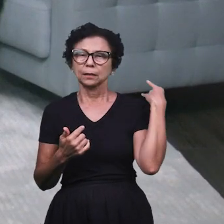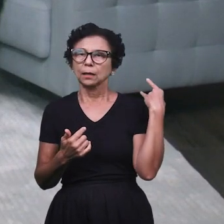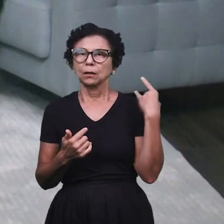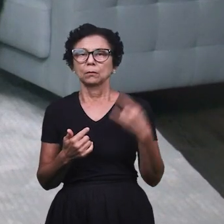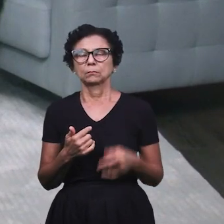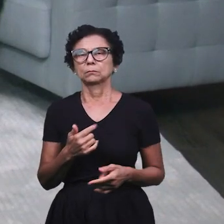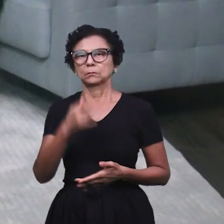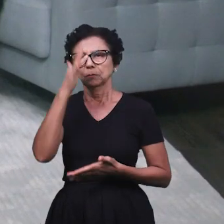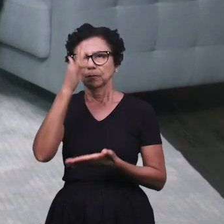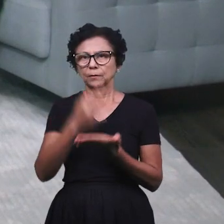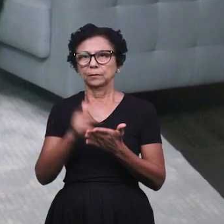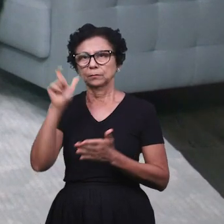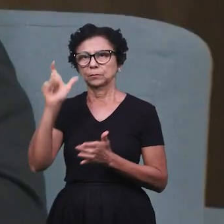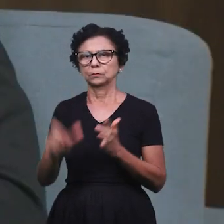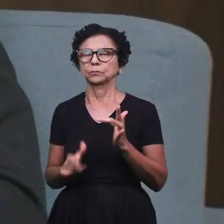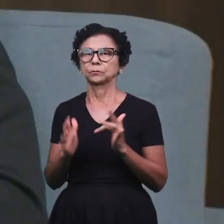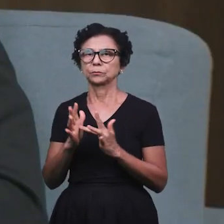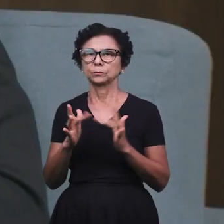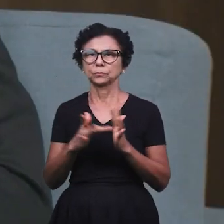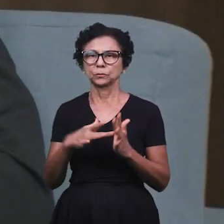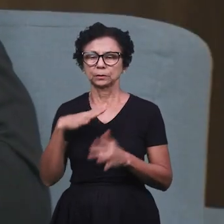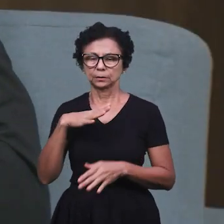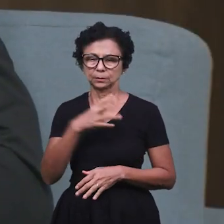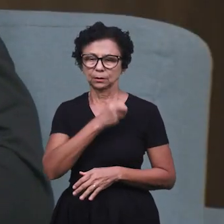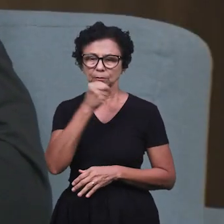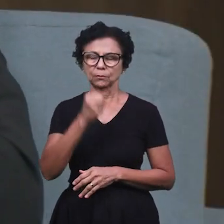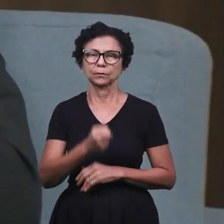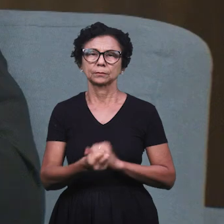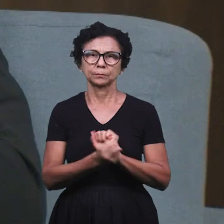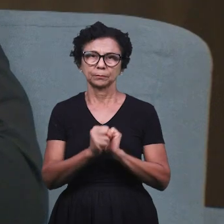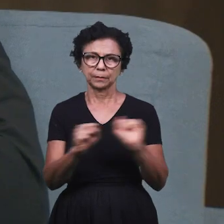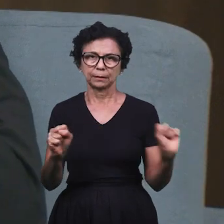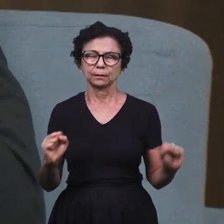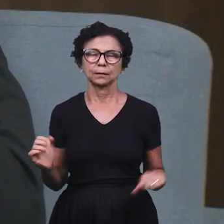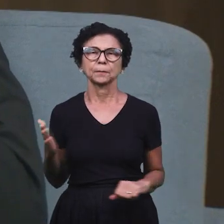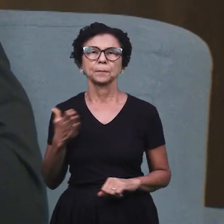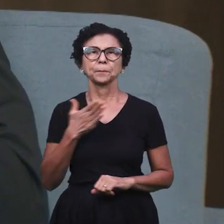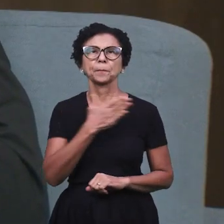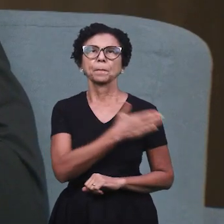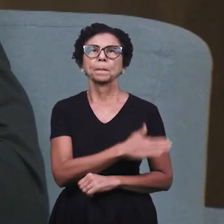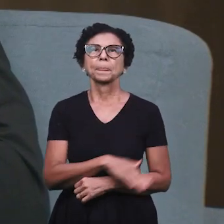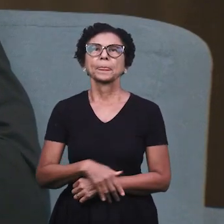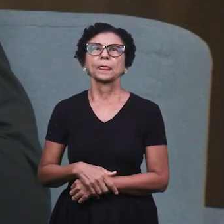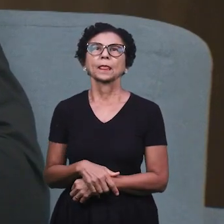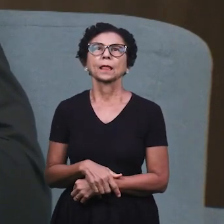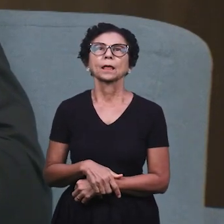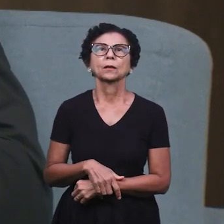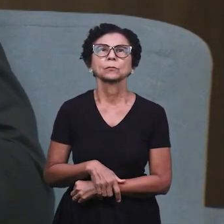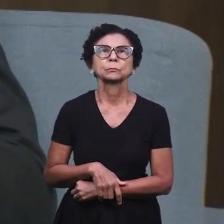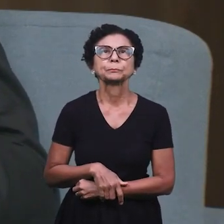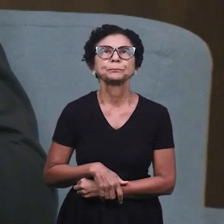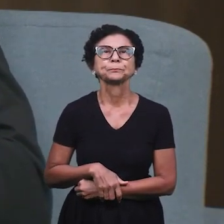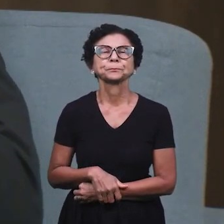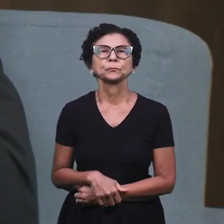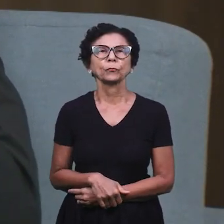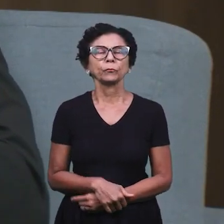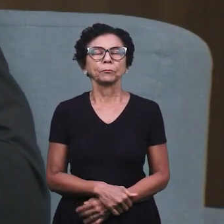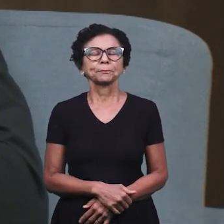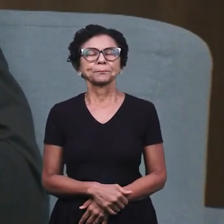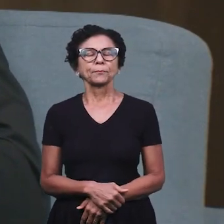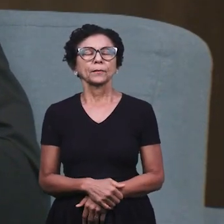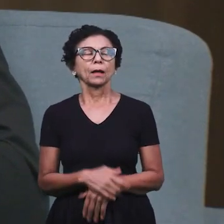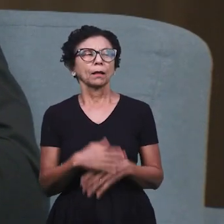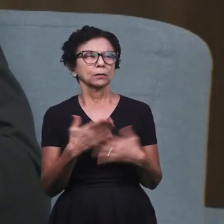em Jesus. Thalita, a gente falou aqui um pouco sobre essa aproximação que é